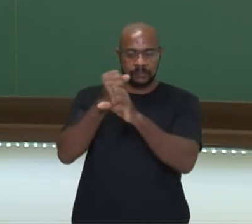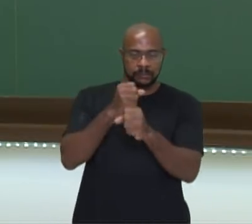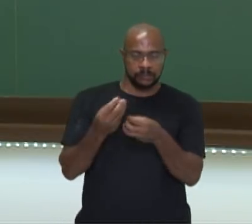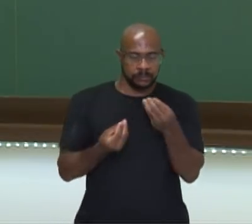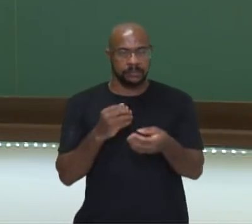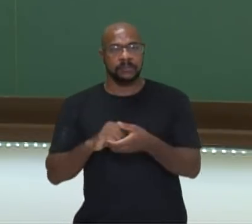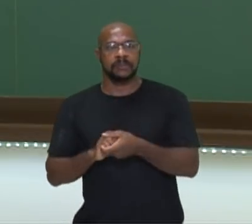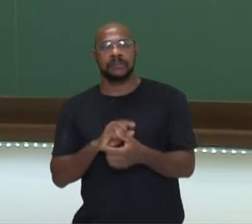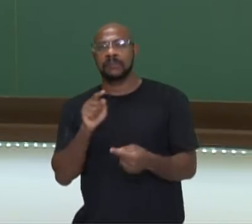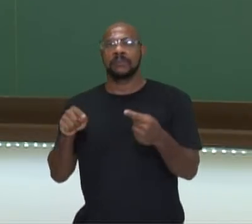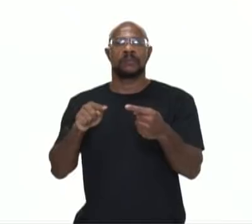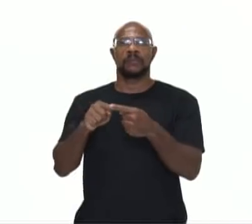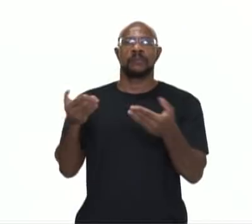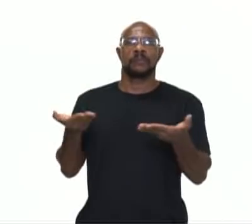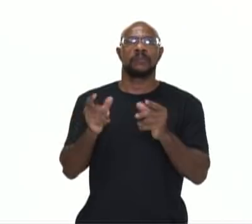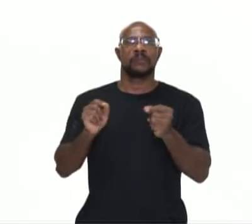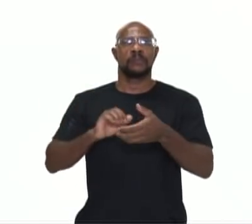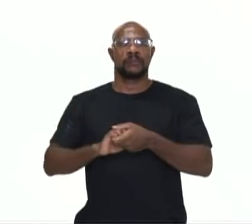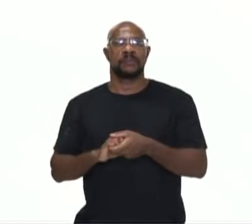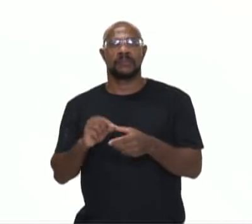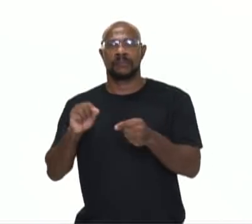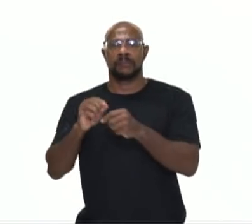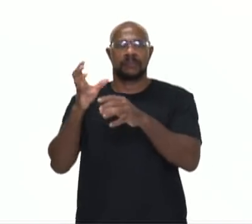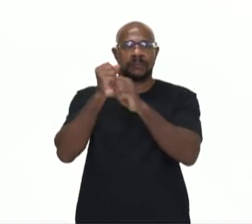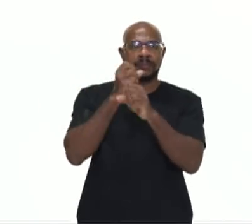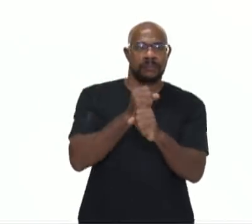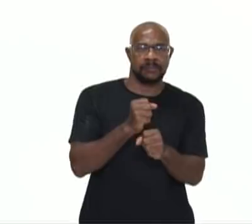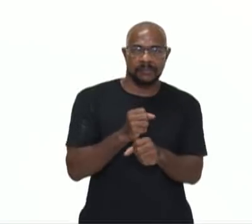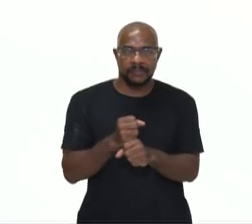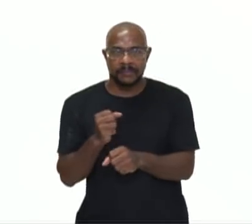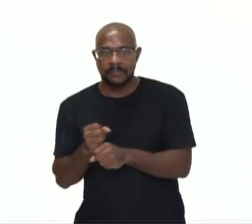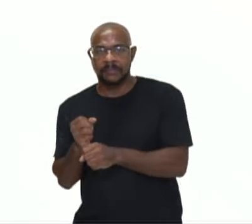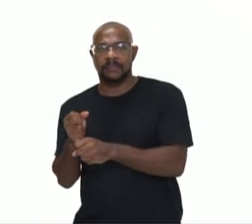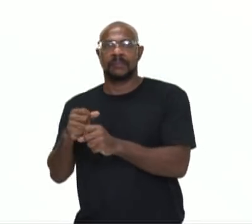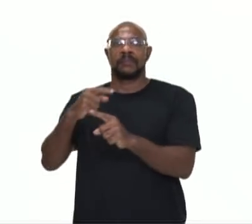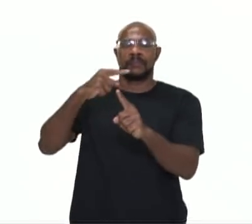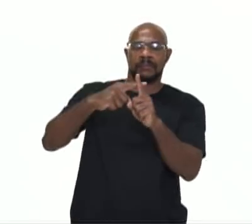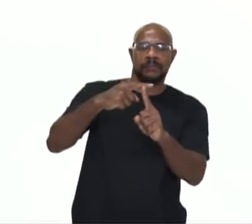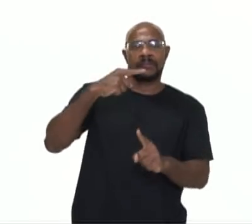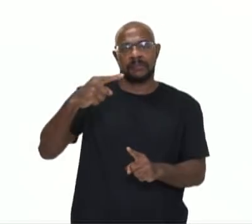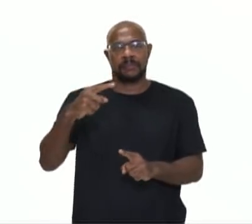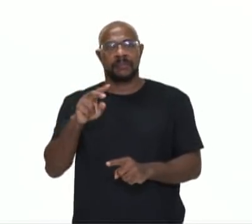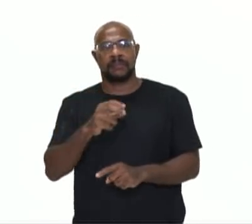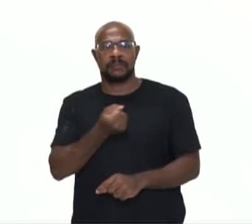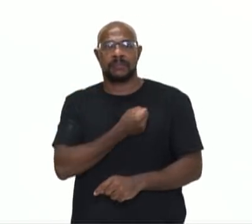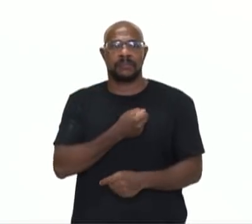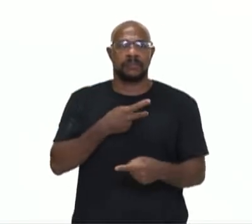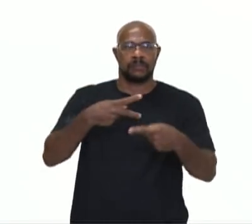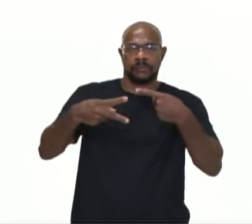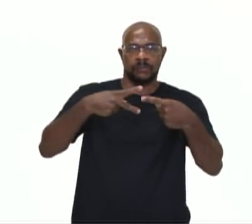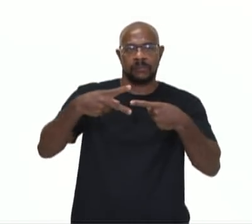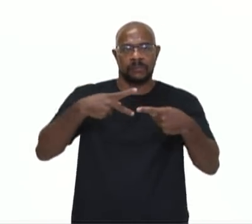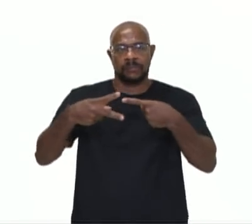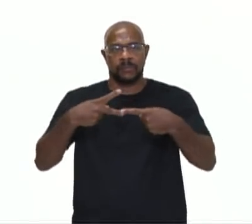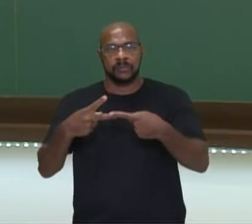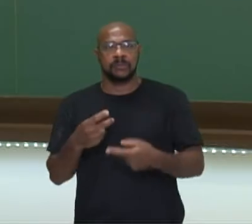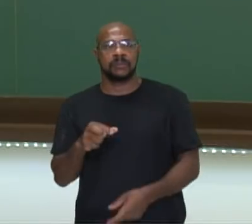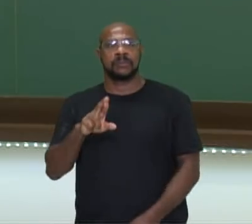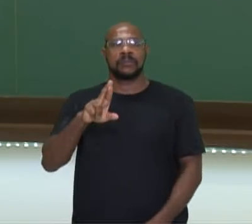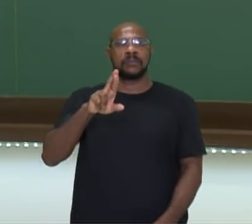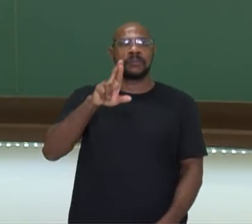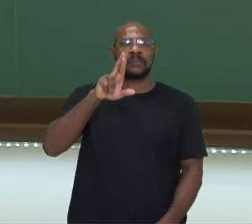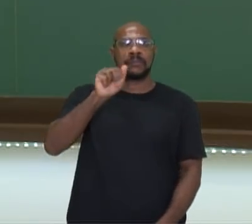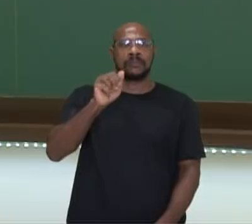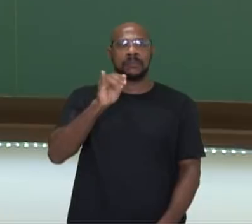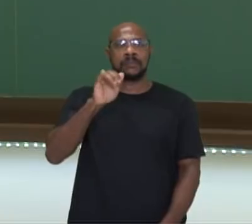que é o objetivo dessa aula? Resolver as operações de adição e subtração com números racionais usando algoritmos, ou seja, usando